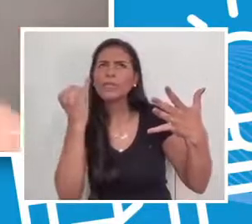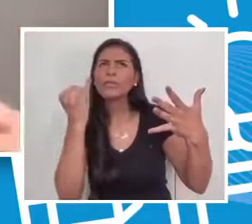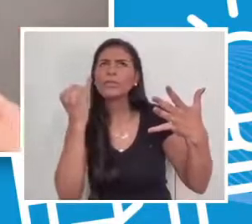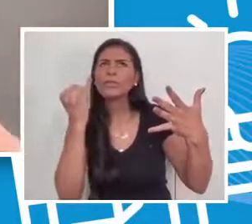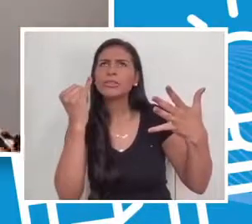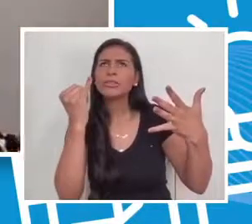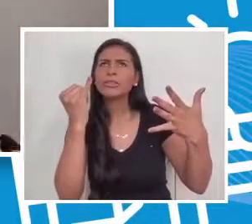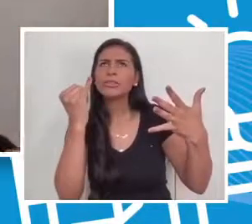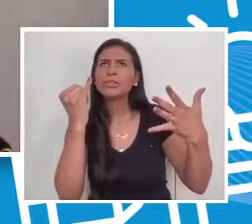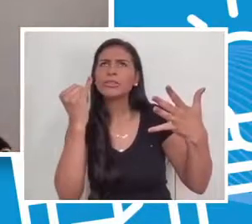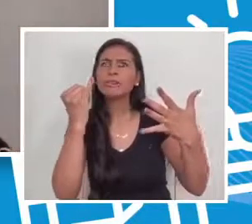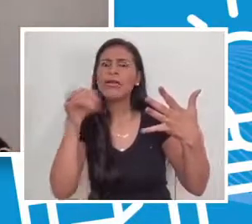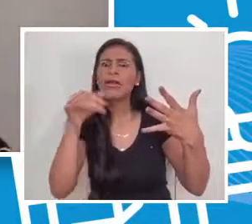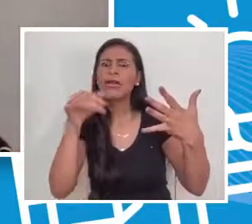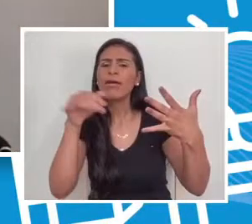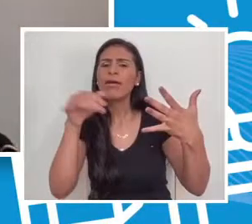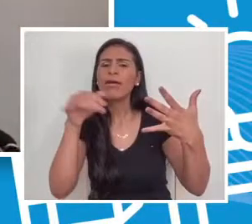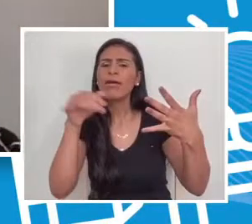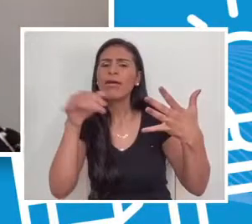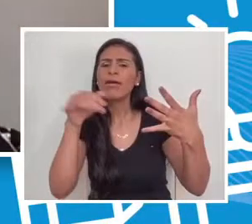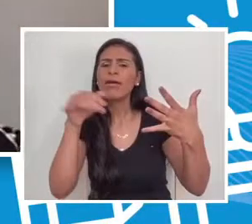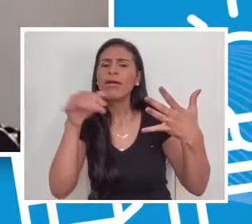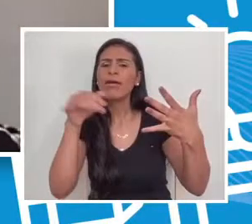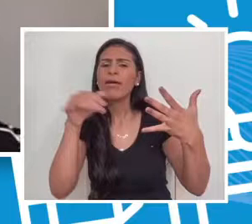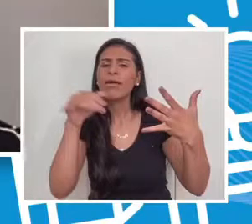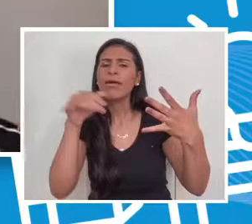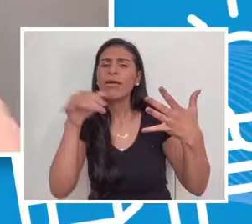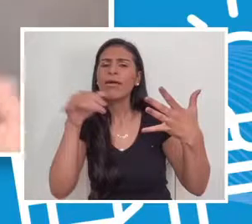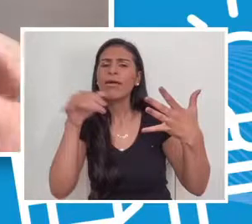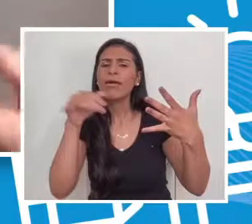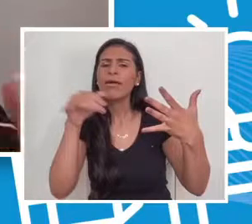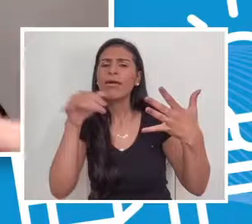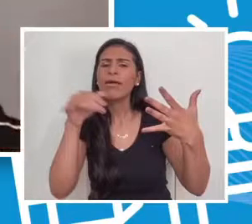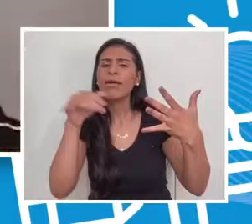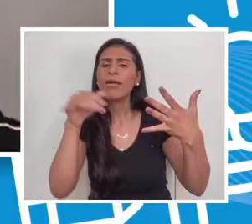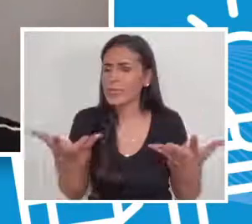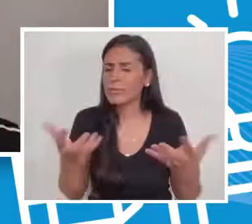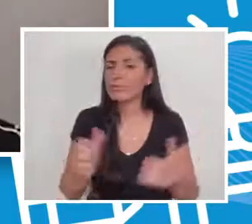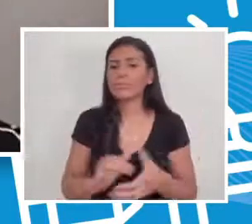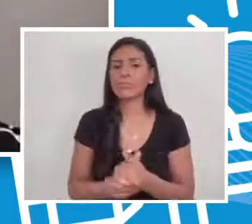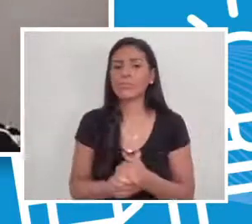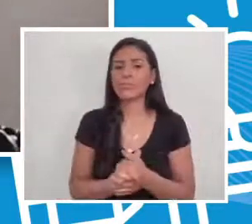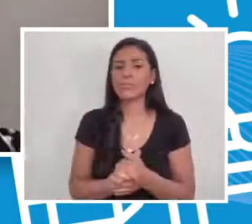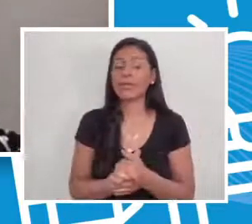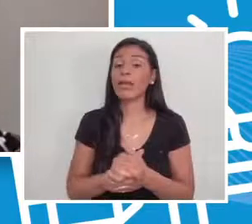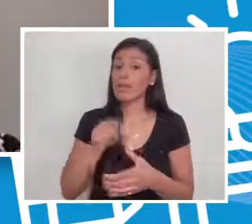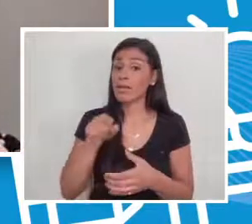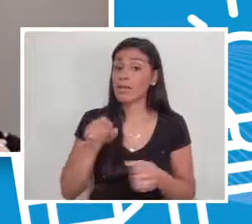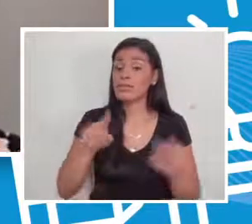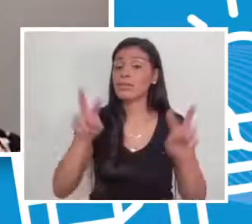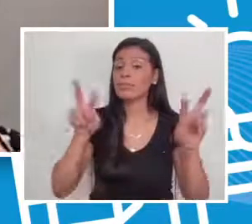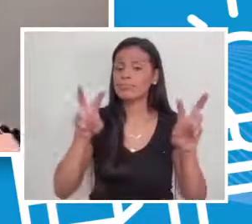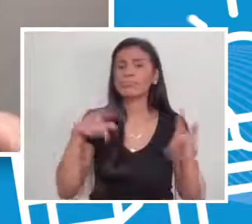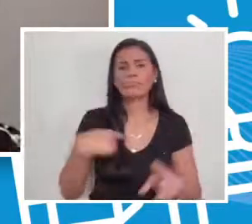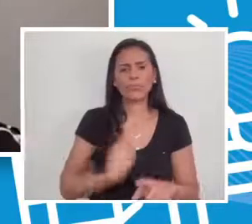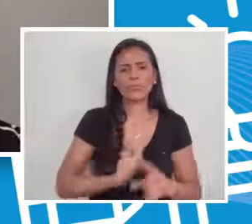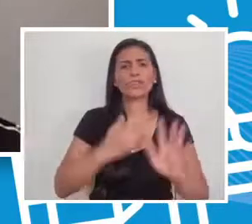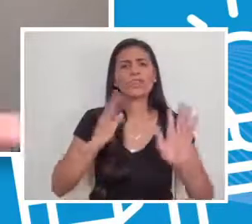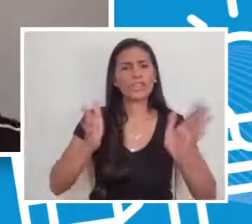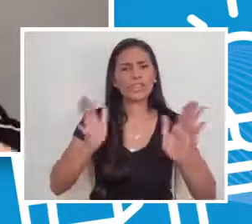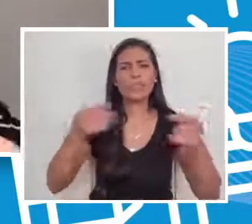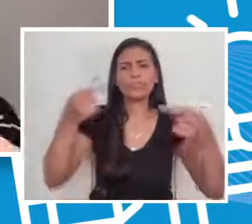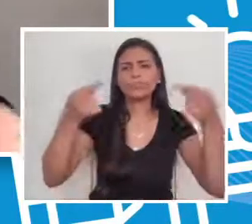que já discutimos bastante. E, por último, como é mesmo que a gente consegue saber